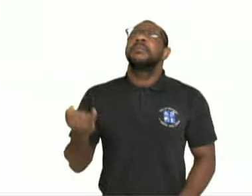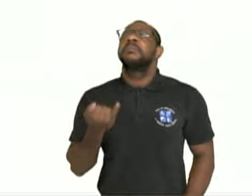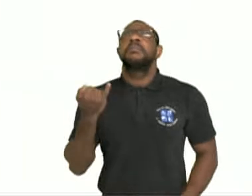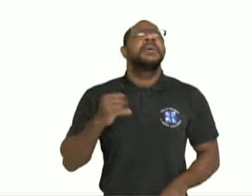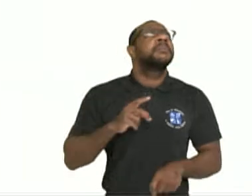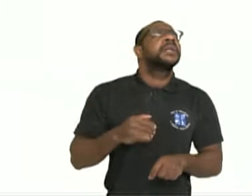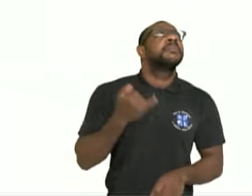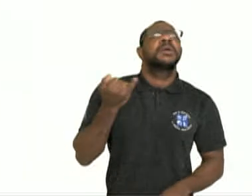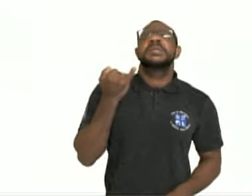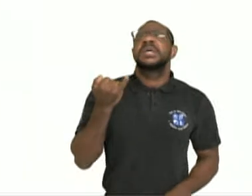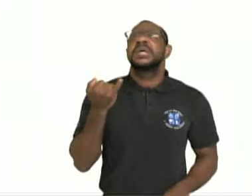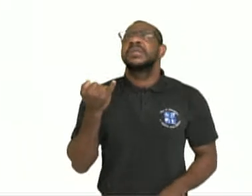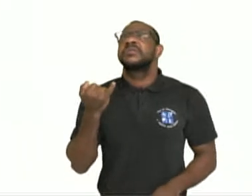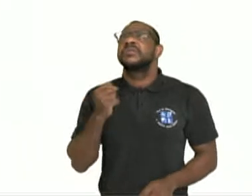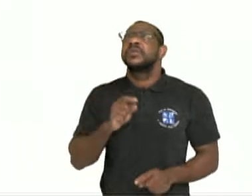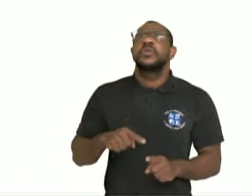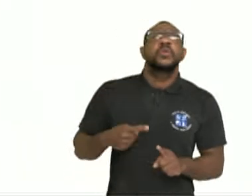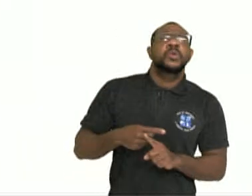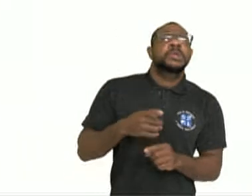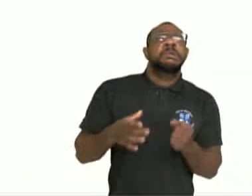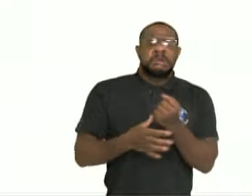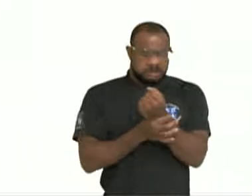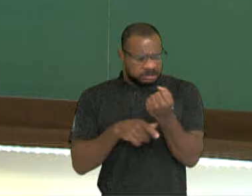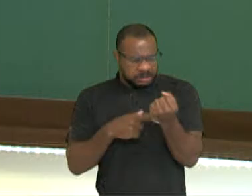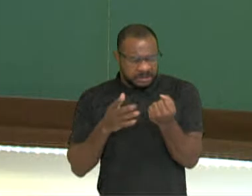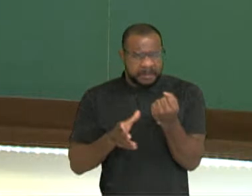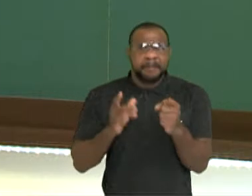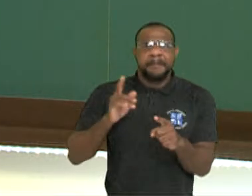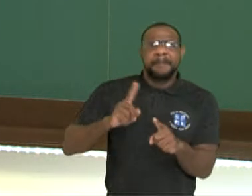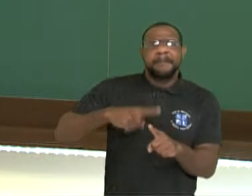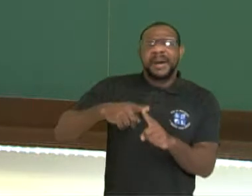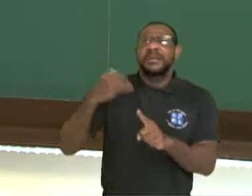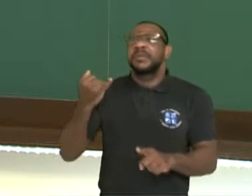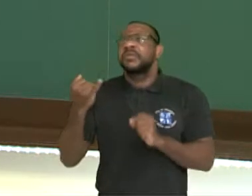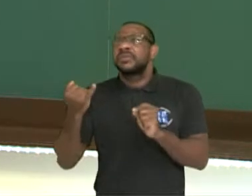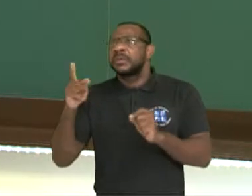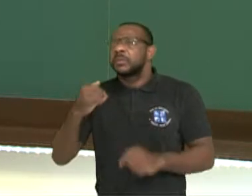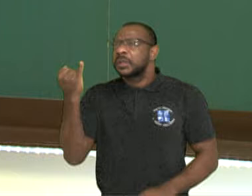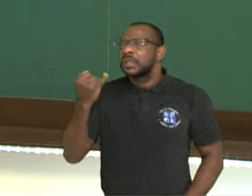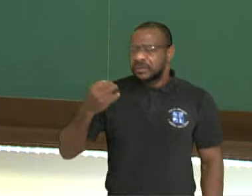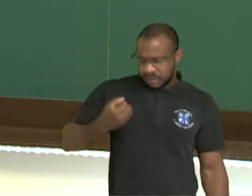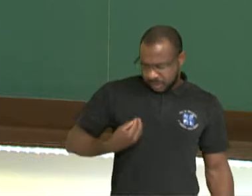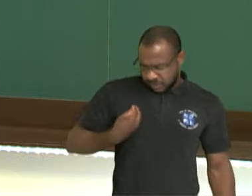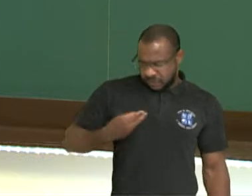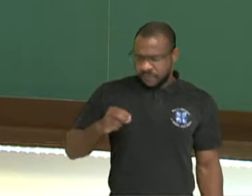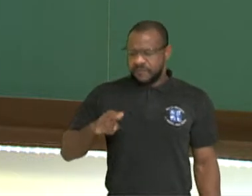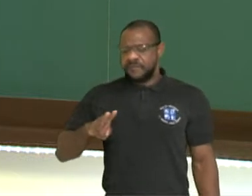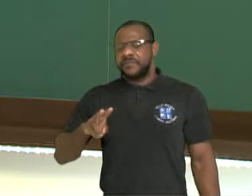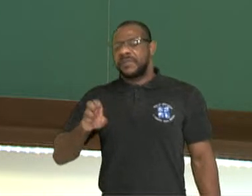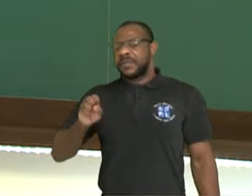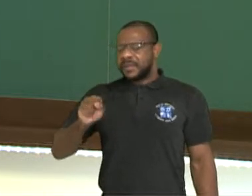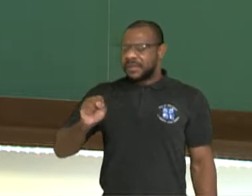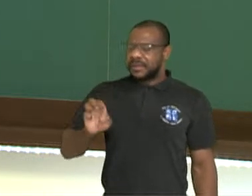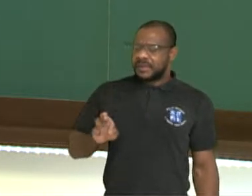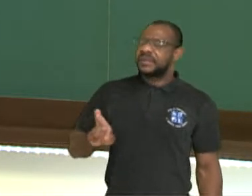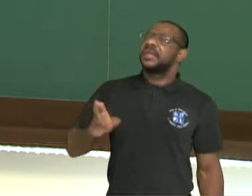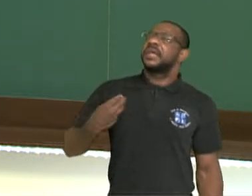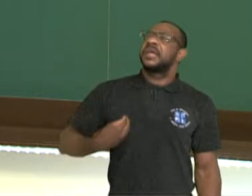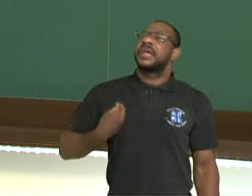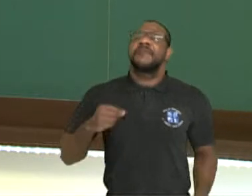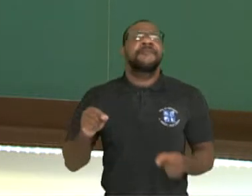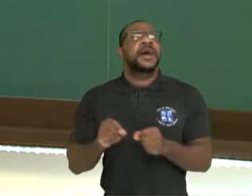o medo, essa insegurança toda, o que importa é ser, é viver, fazer as